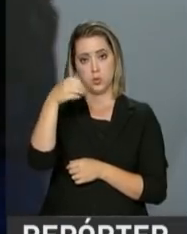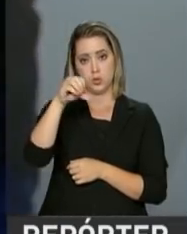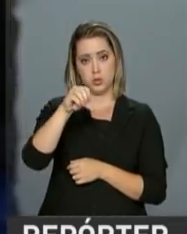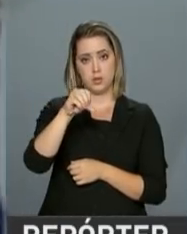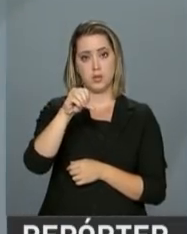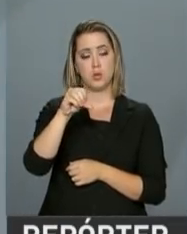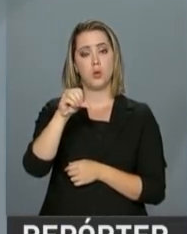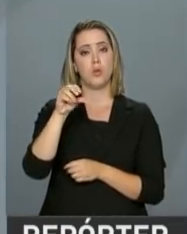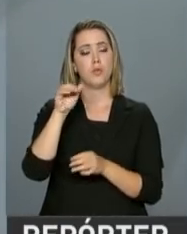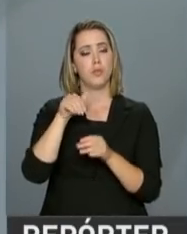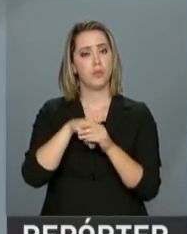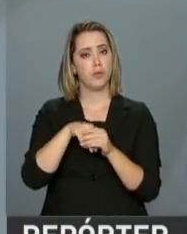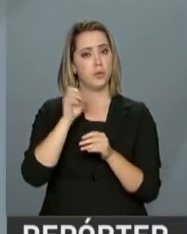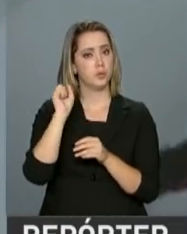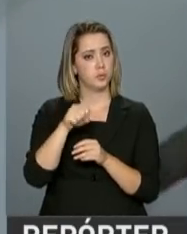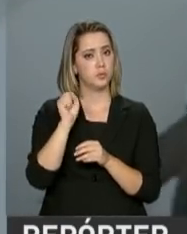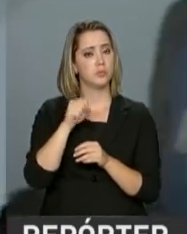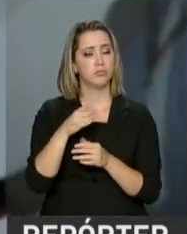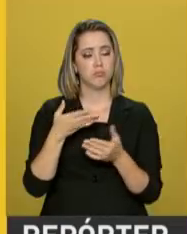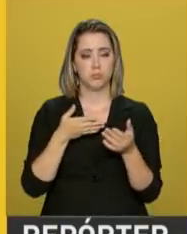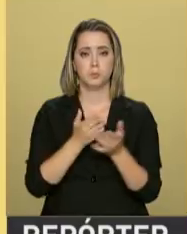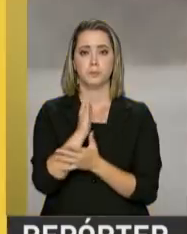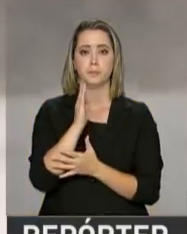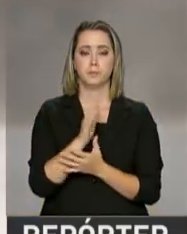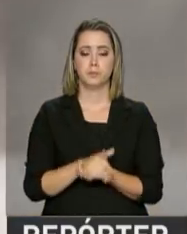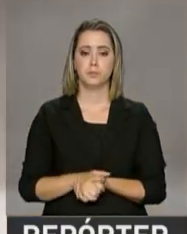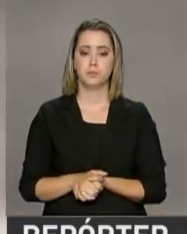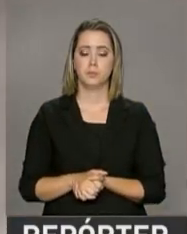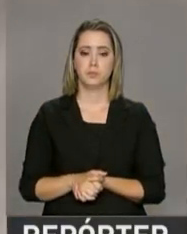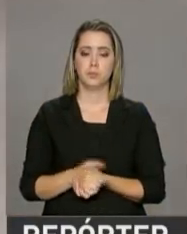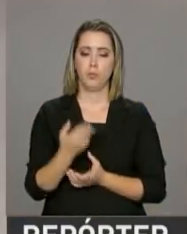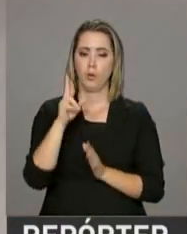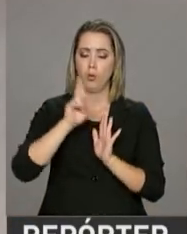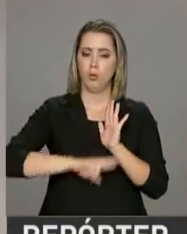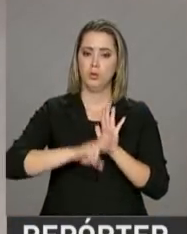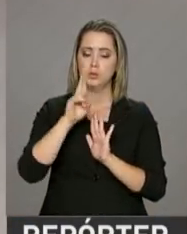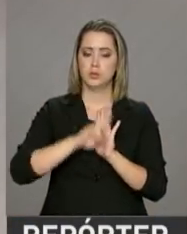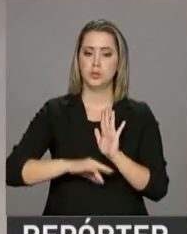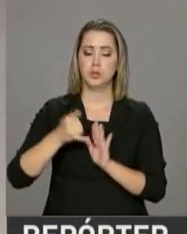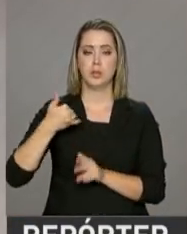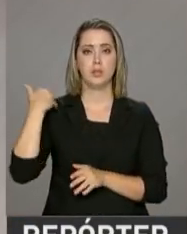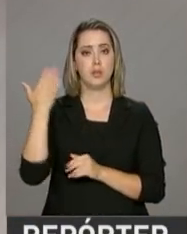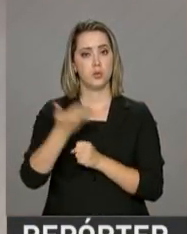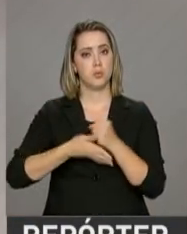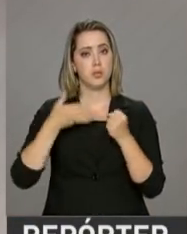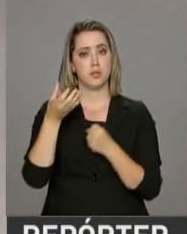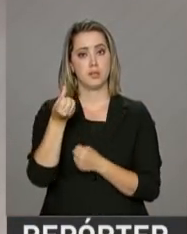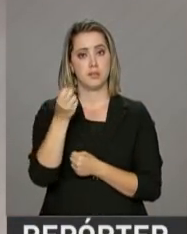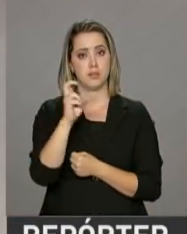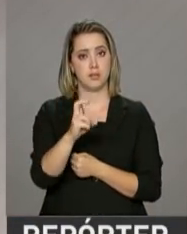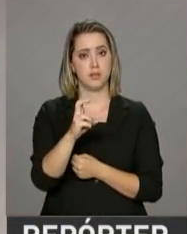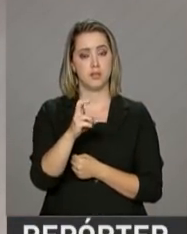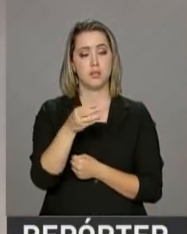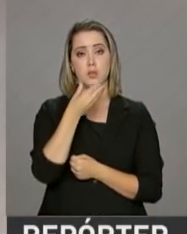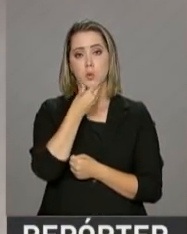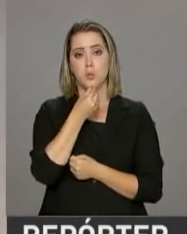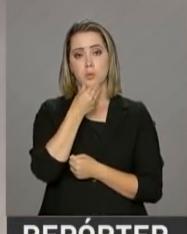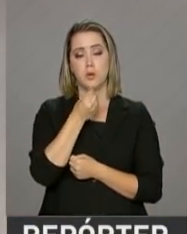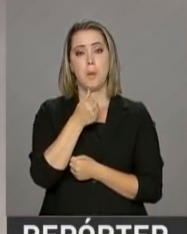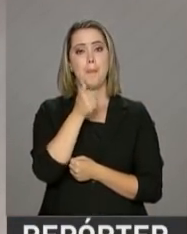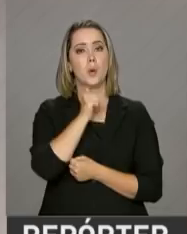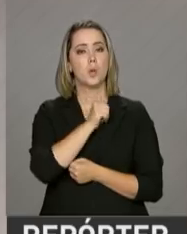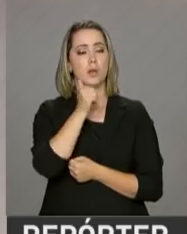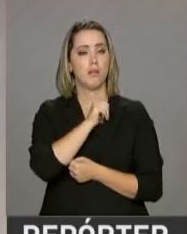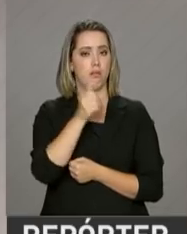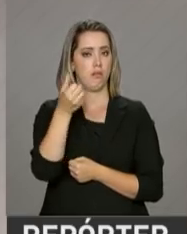votos favoráveis garantem a aprovação o relatório mantém a idade mínima de 65 anos para homens se aposentarem para